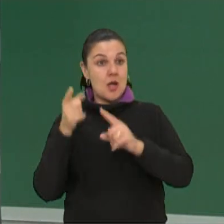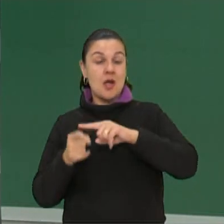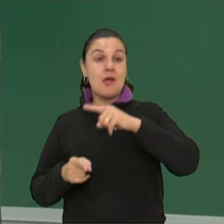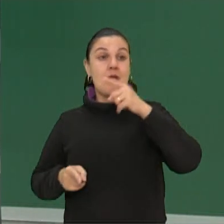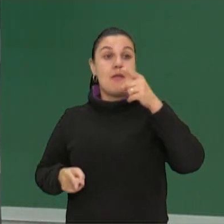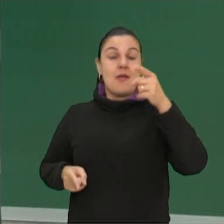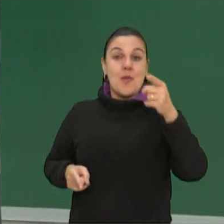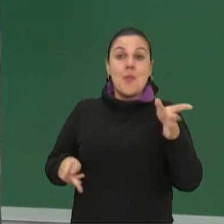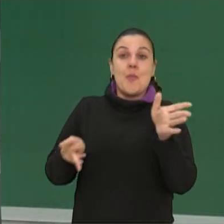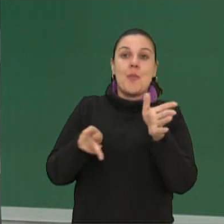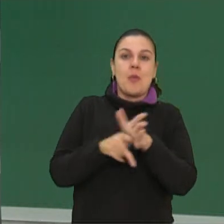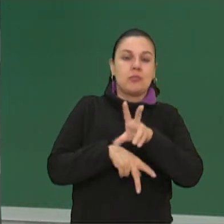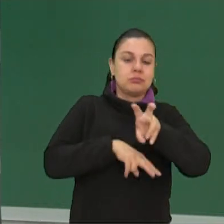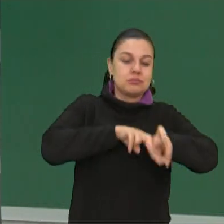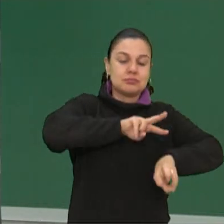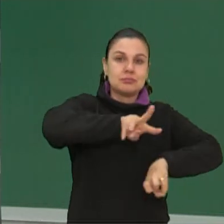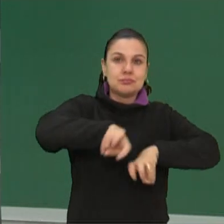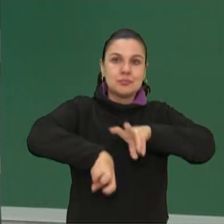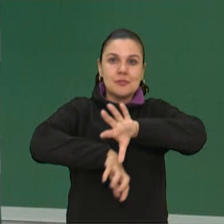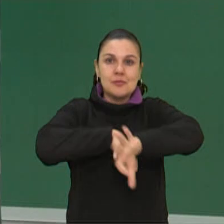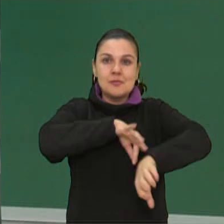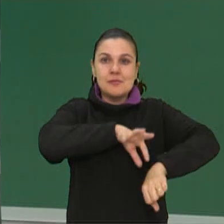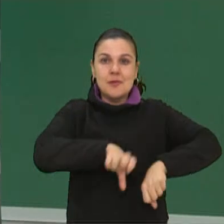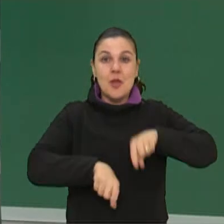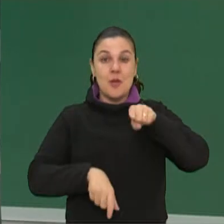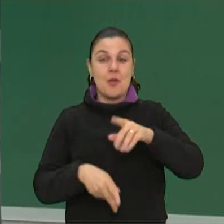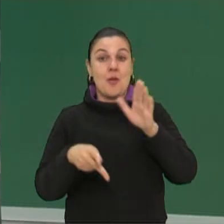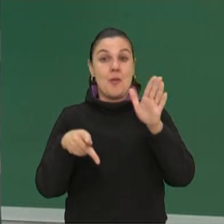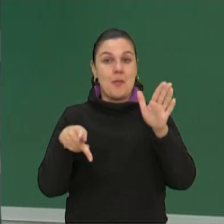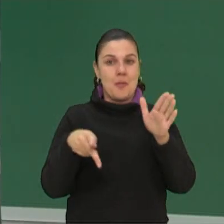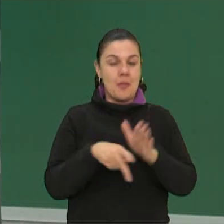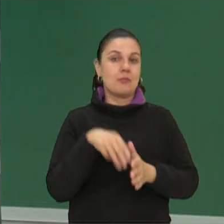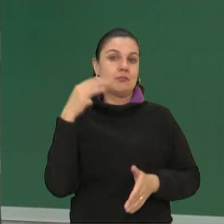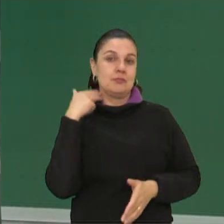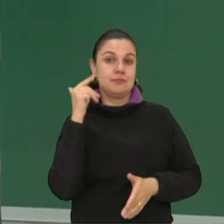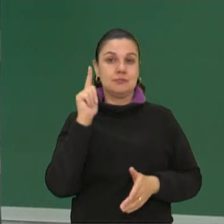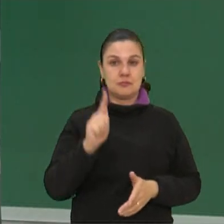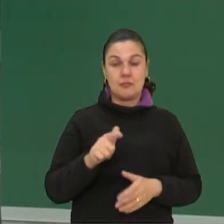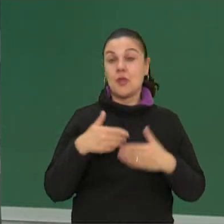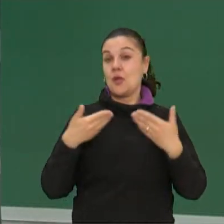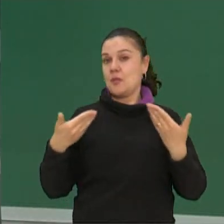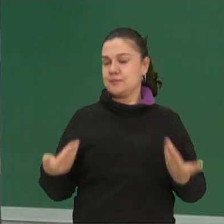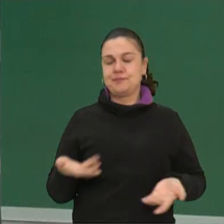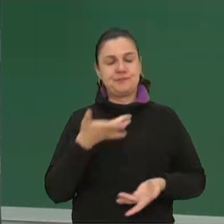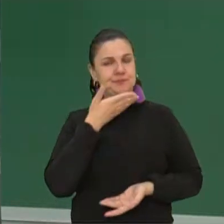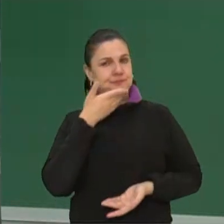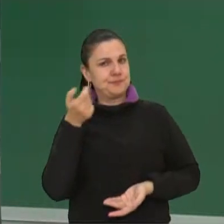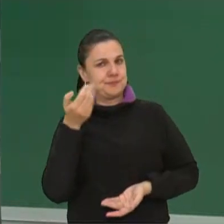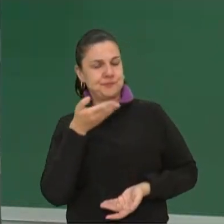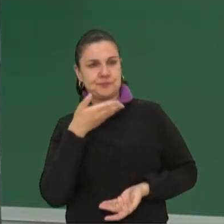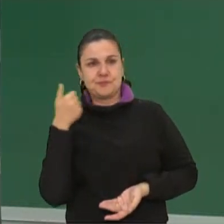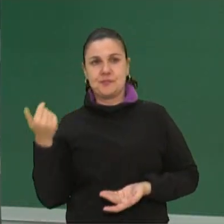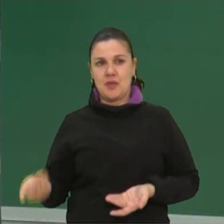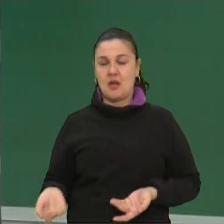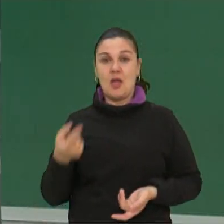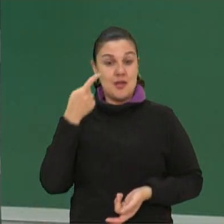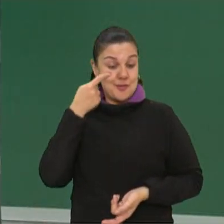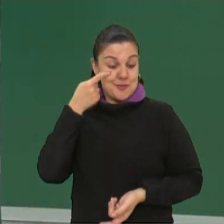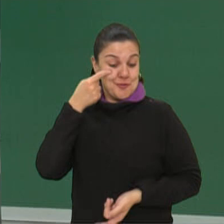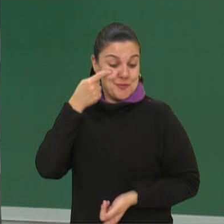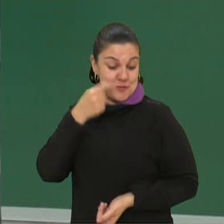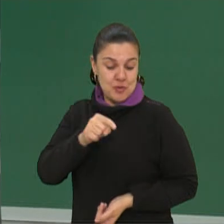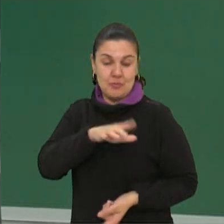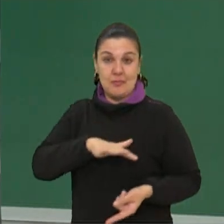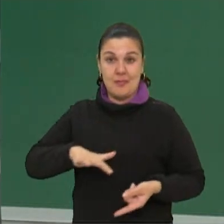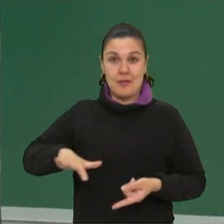a mineração lá nas Minas Gerais? Qual que é a relação entre bandeirantes e ouro? Essa é muito óbvia, muito fácil. A descoberta das